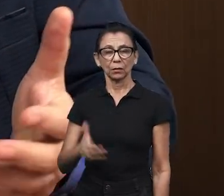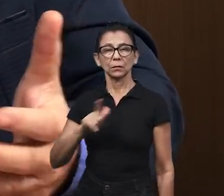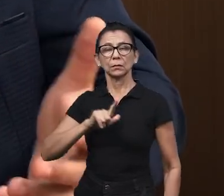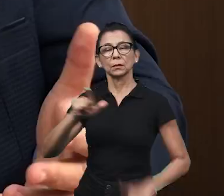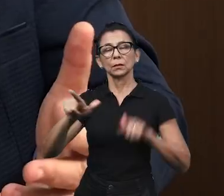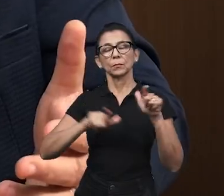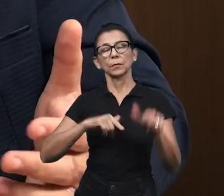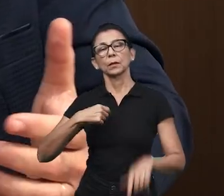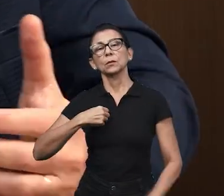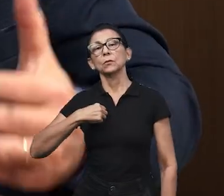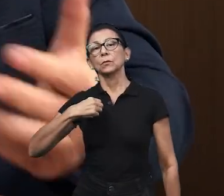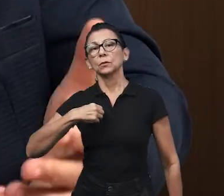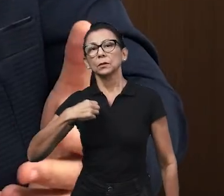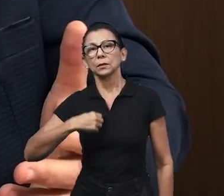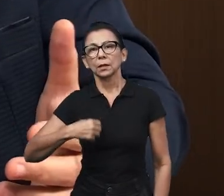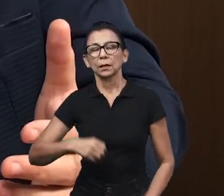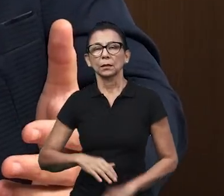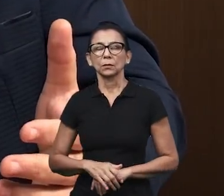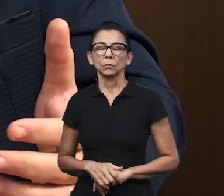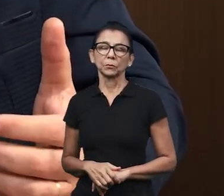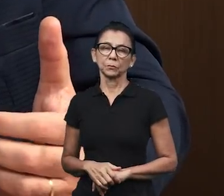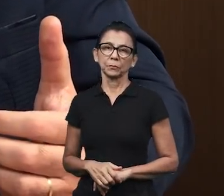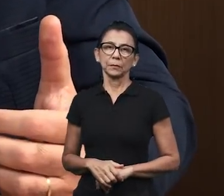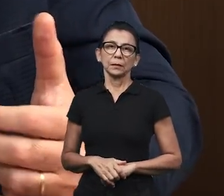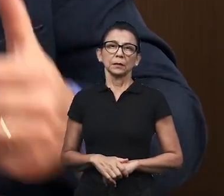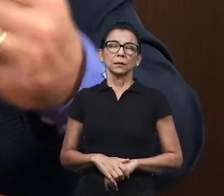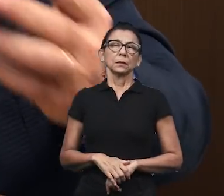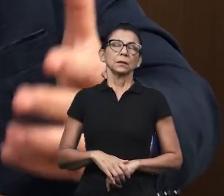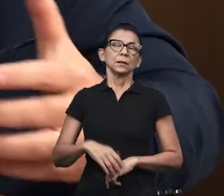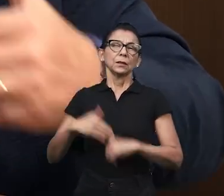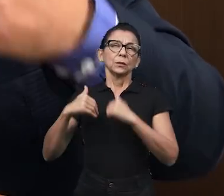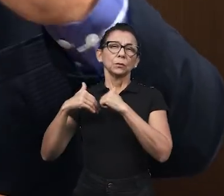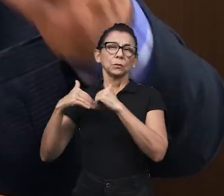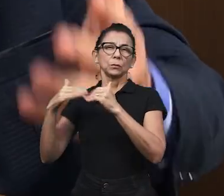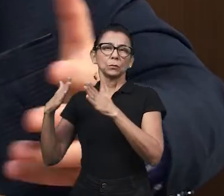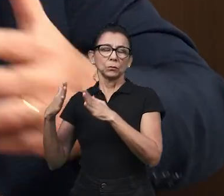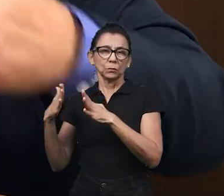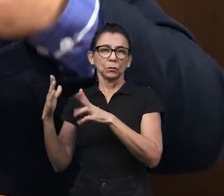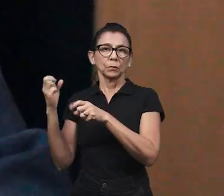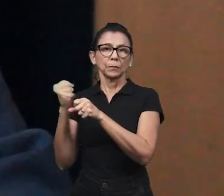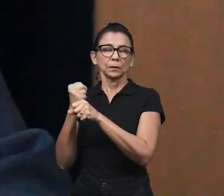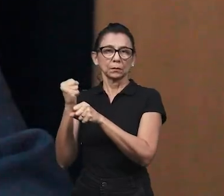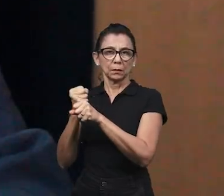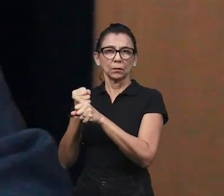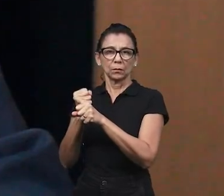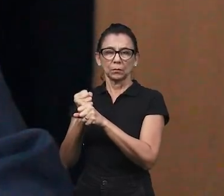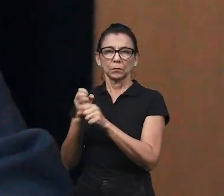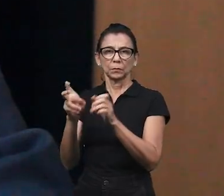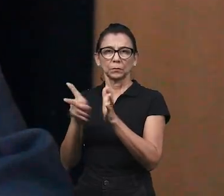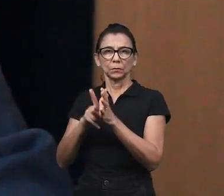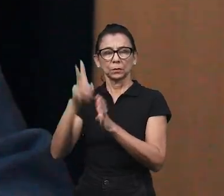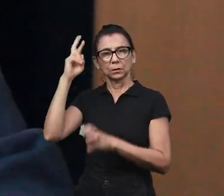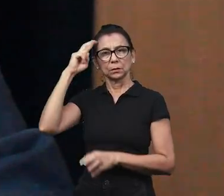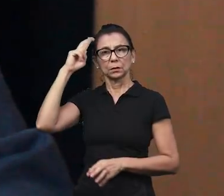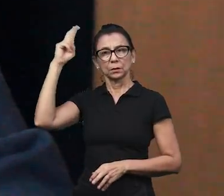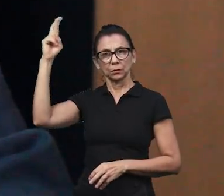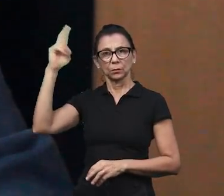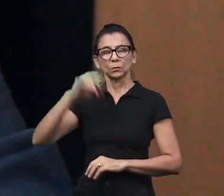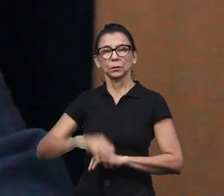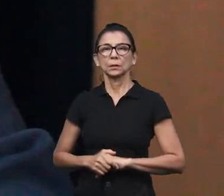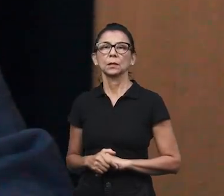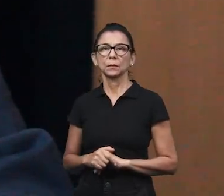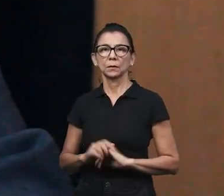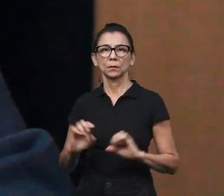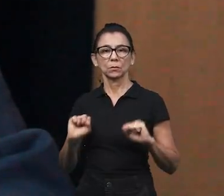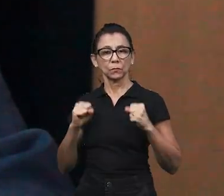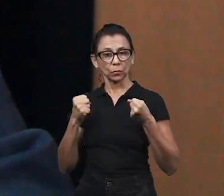Hoje nem seria possível, mas naquela época, no início da obra, onde a gente se envolvia com tudo, eu estava... E uma